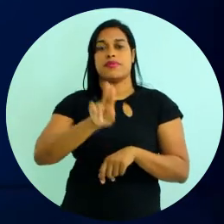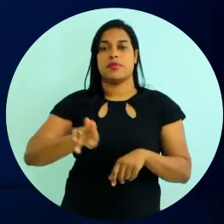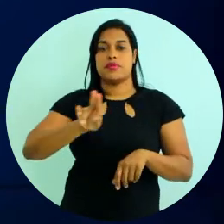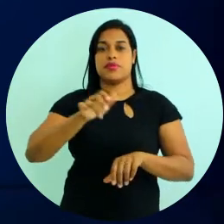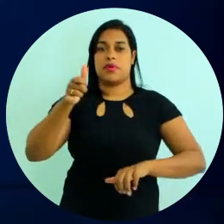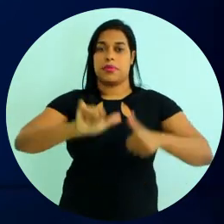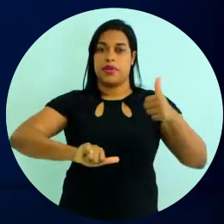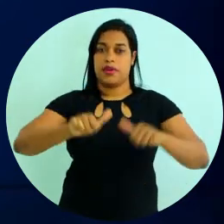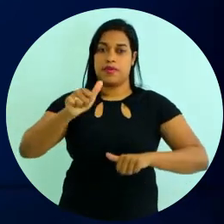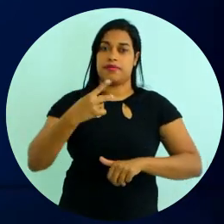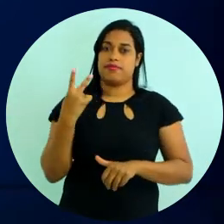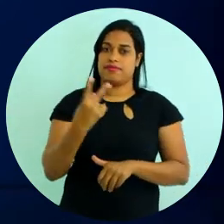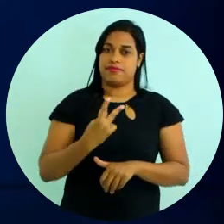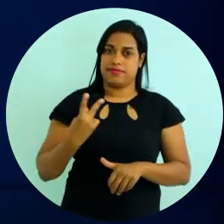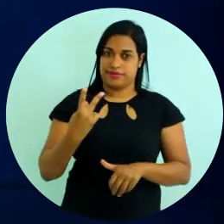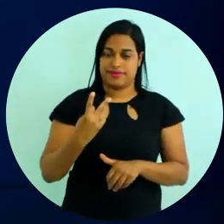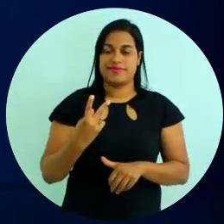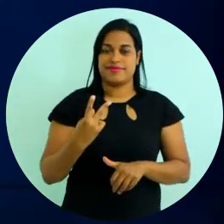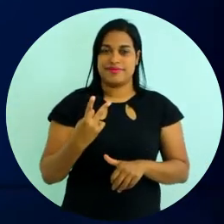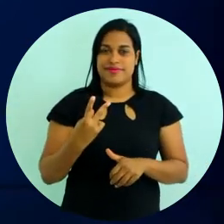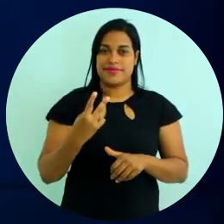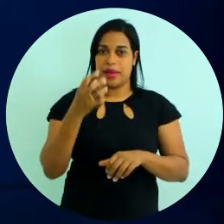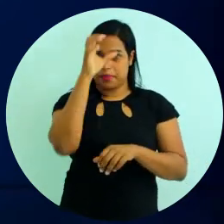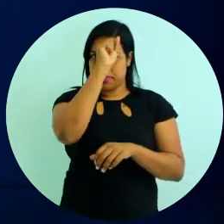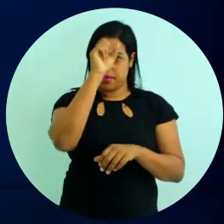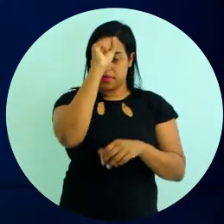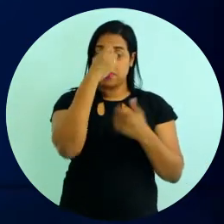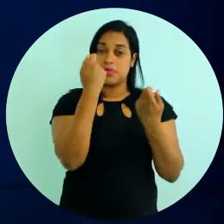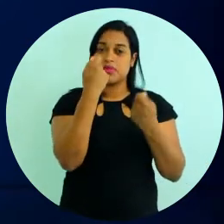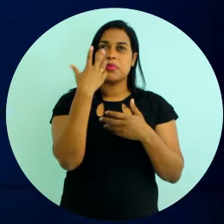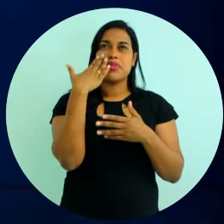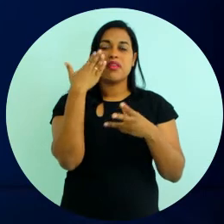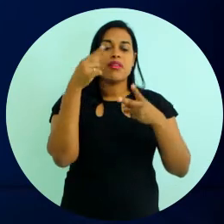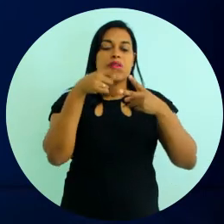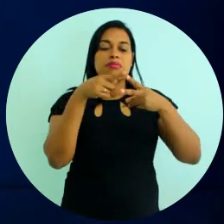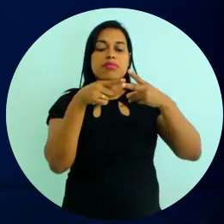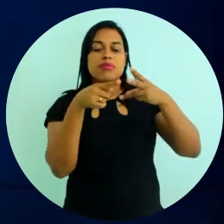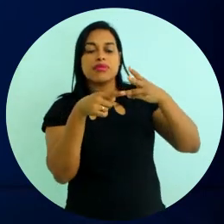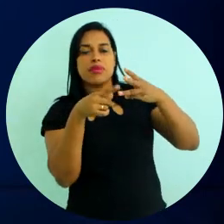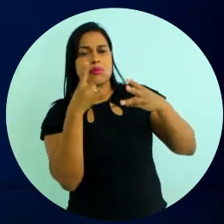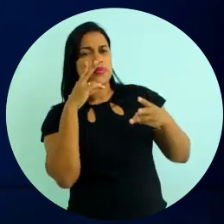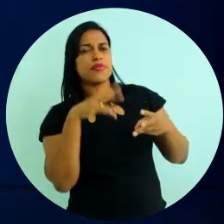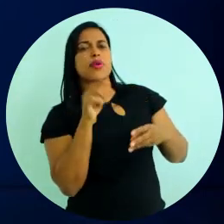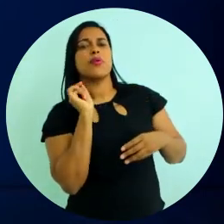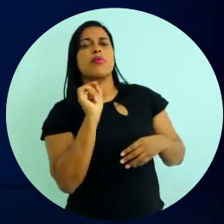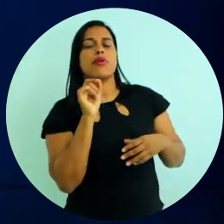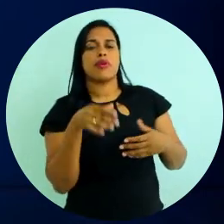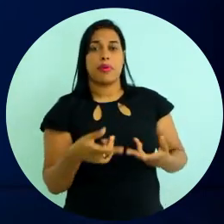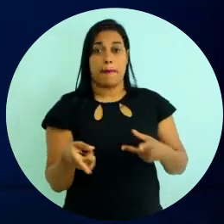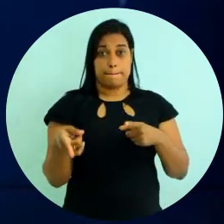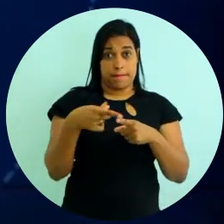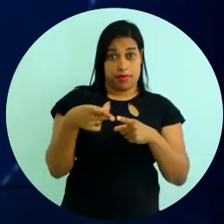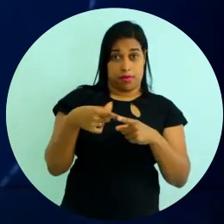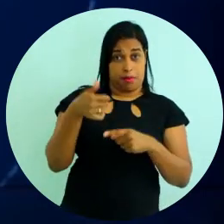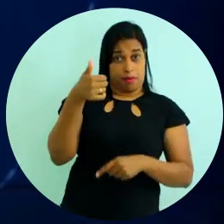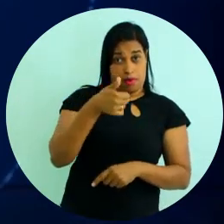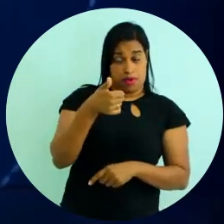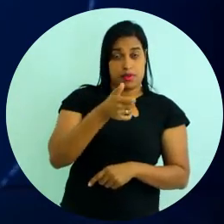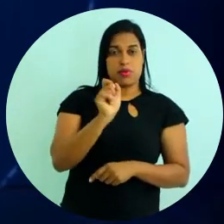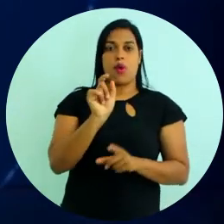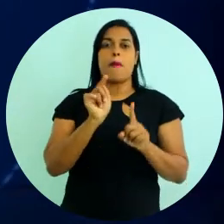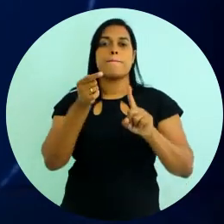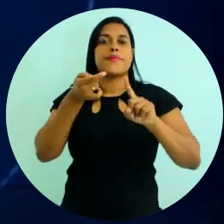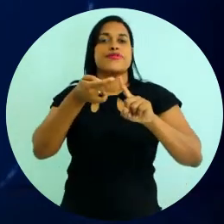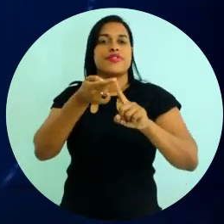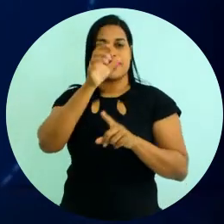que vamos usar para avaliar uma aprendizagem, precisamos considerar 3 fatores. Vamos dar uma olhada? O primeiro